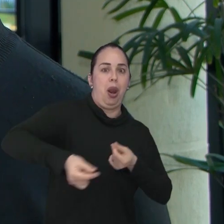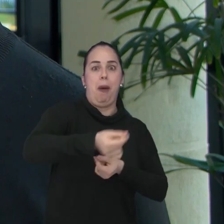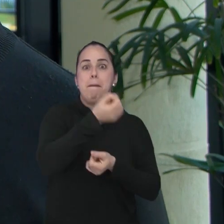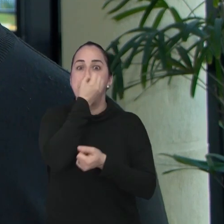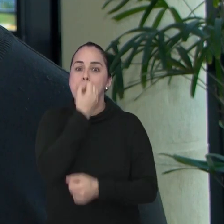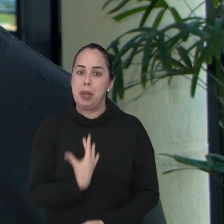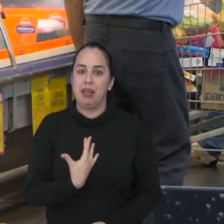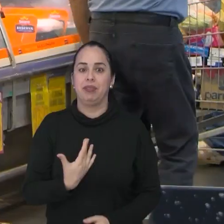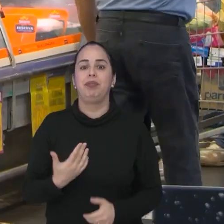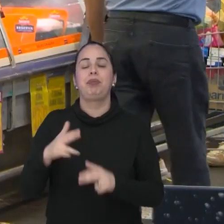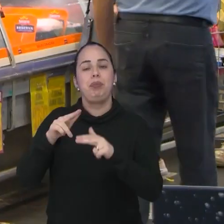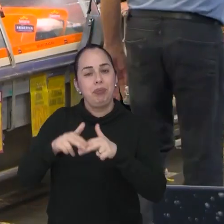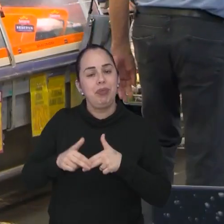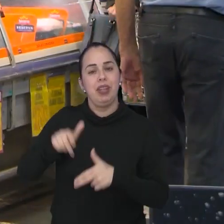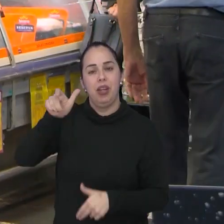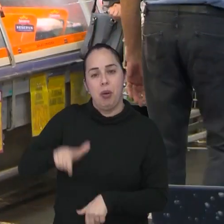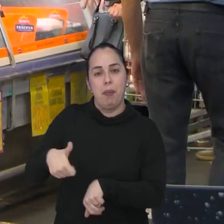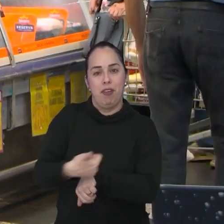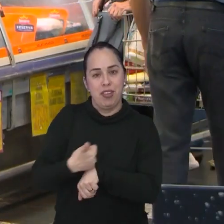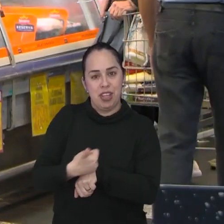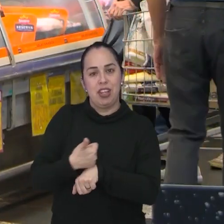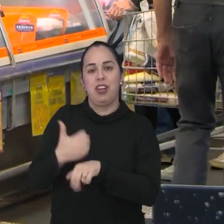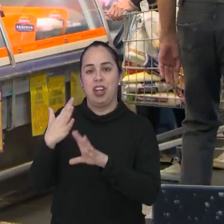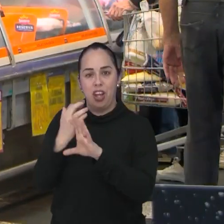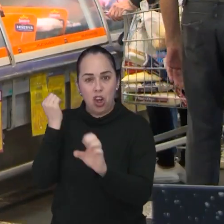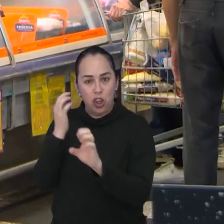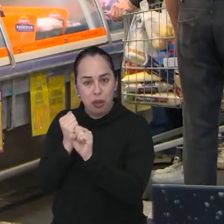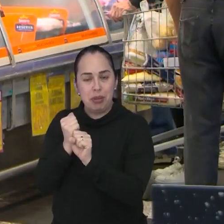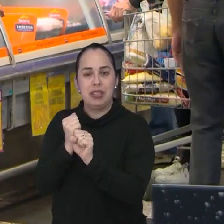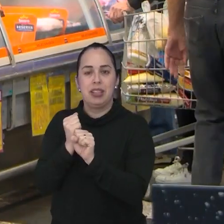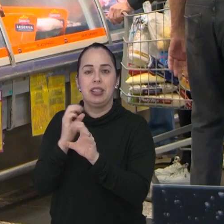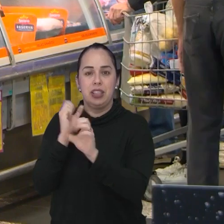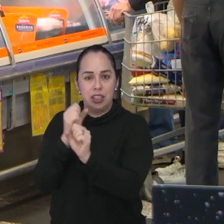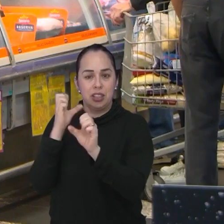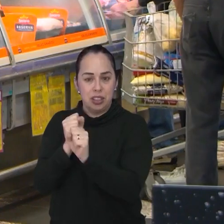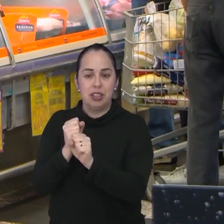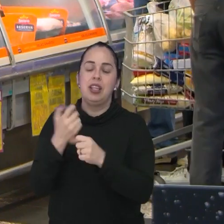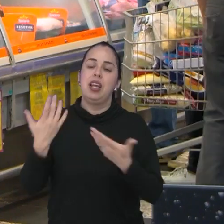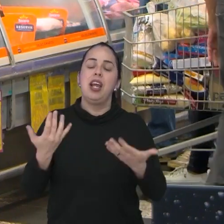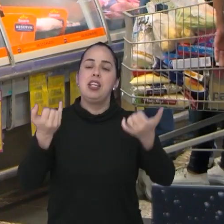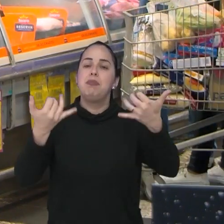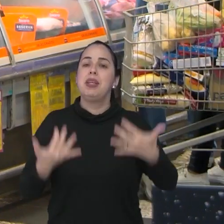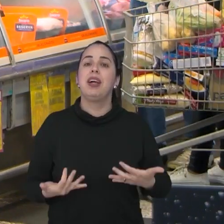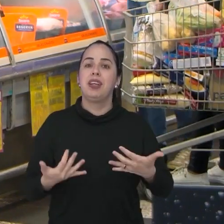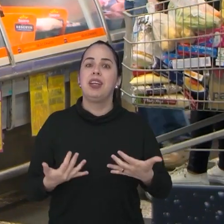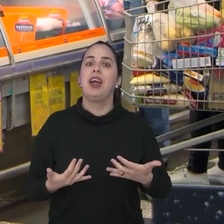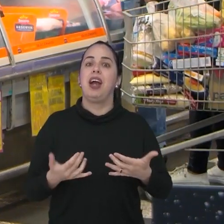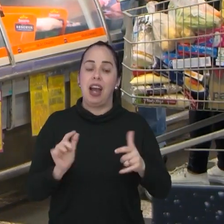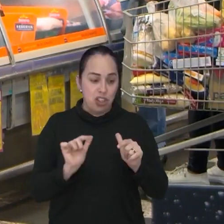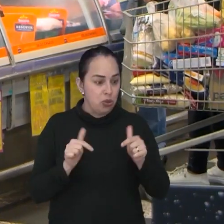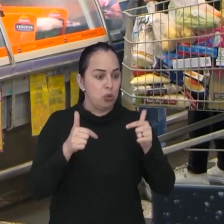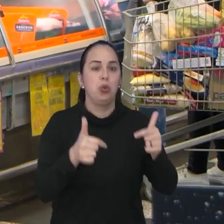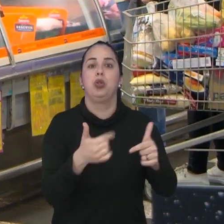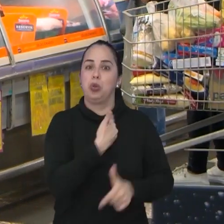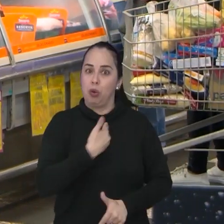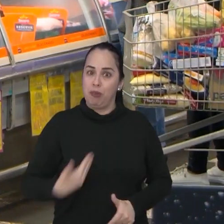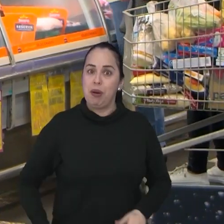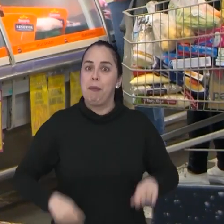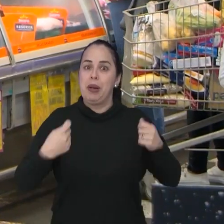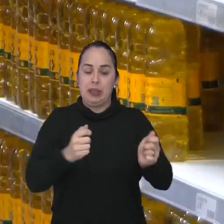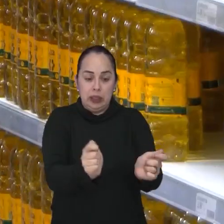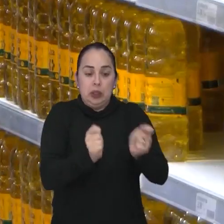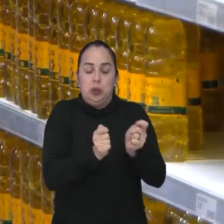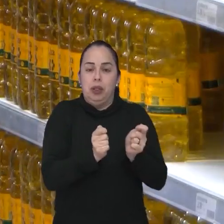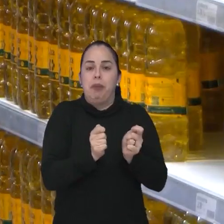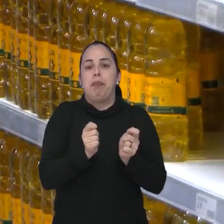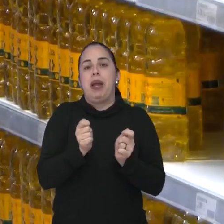girar no sentido positivo. Para os economistas, é essencial que hoje as políticas econômicas e fiscais sejam mantidas para assegurar que